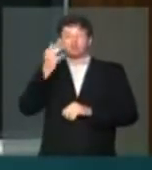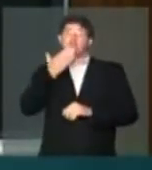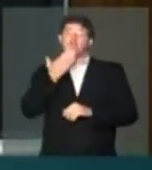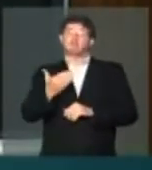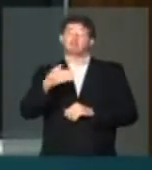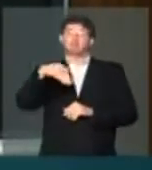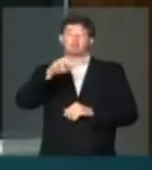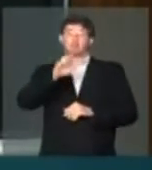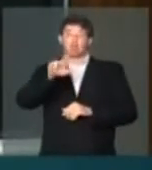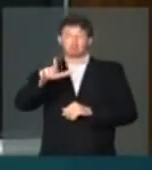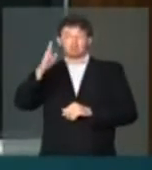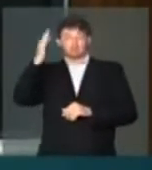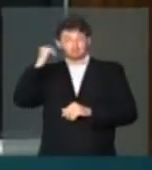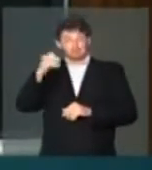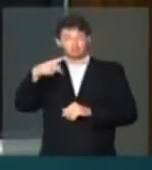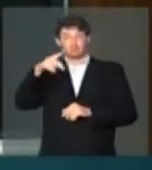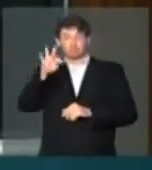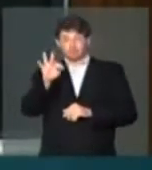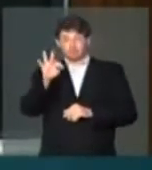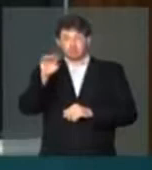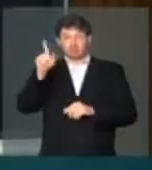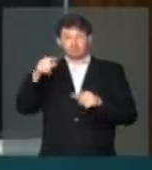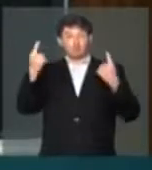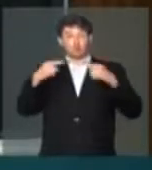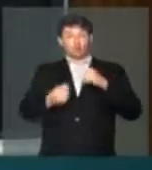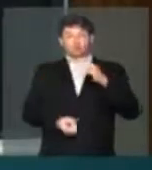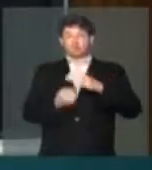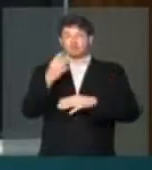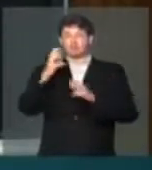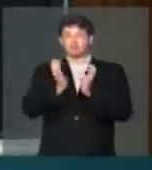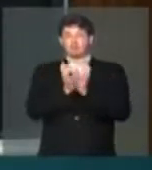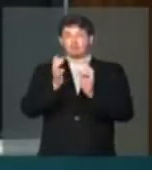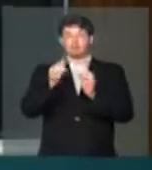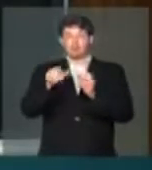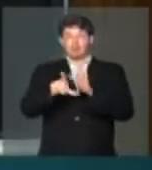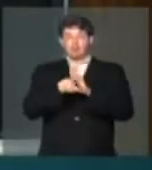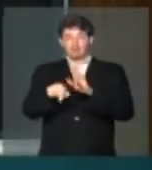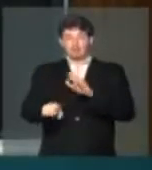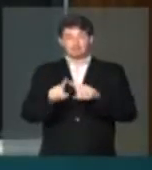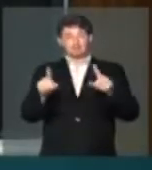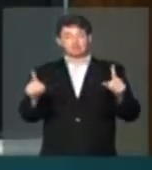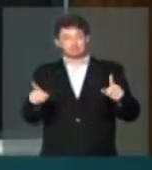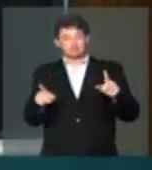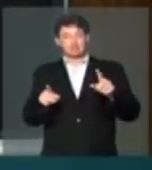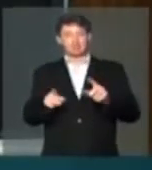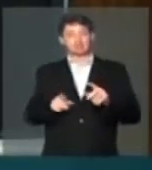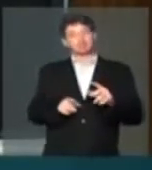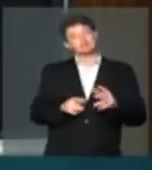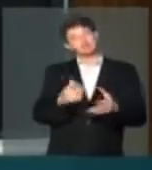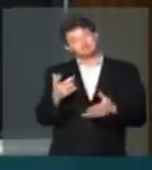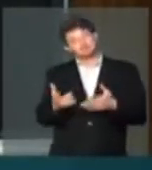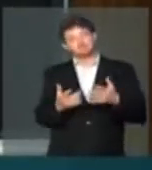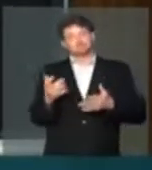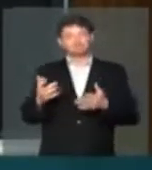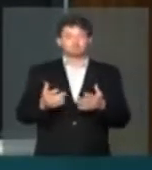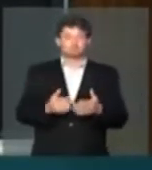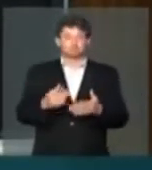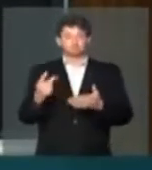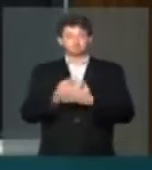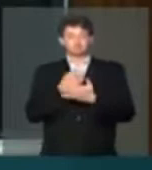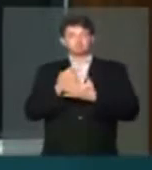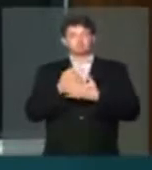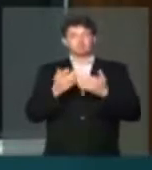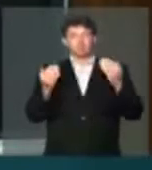É sabido que o Partido dos Trabalhadores foi contra a criação da lei, contudo, resignou-se do erro